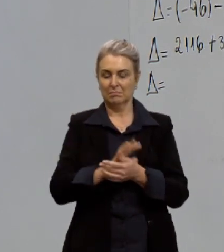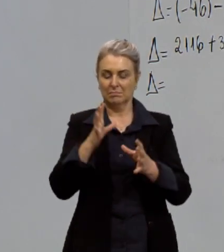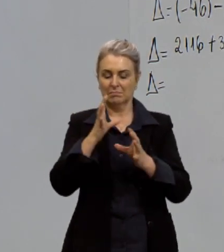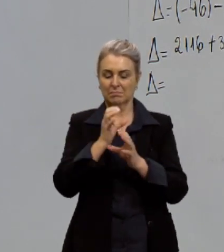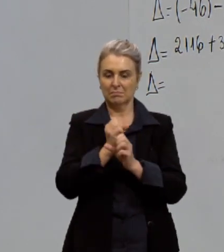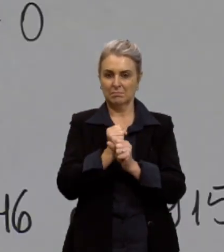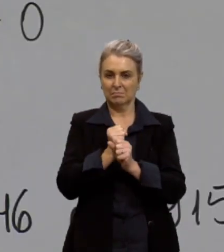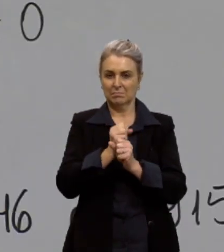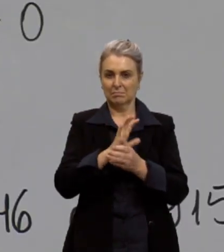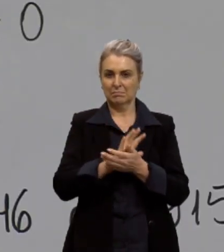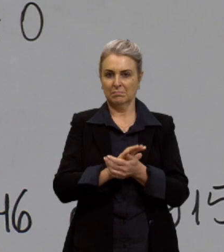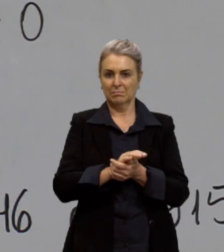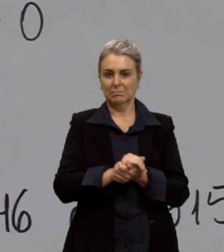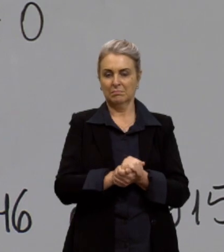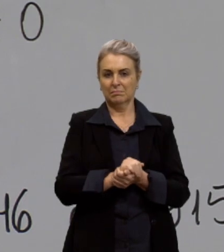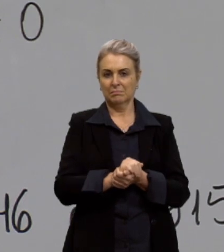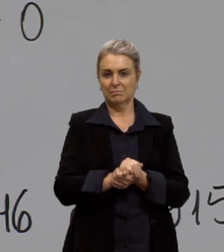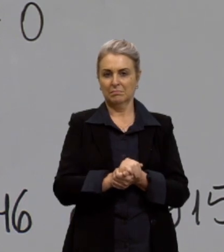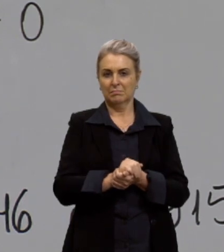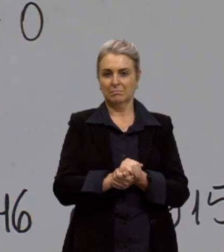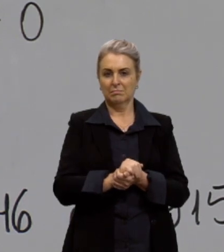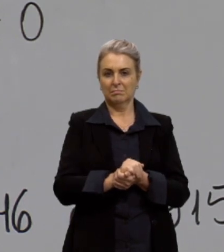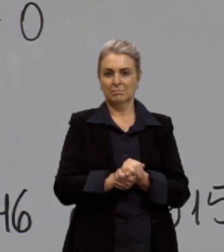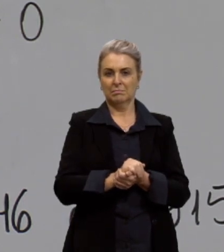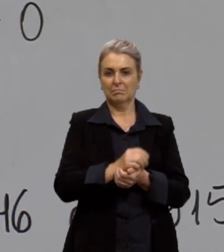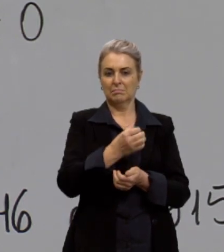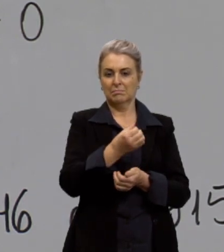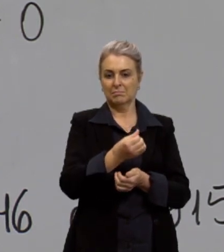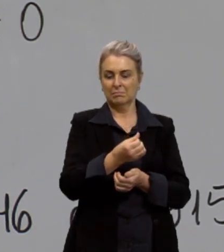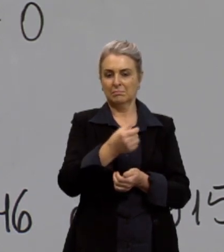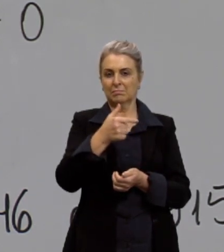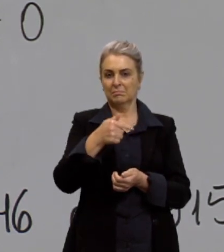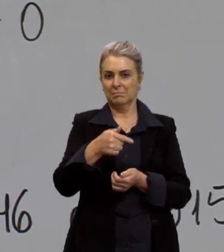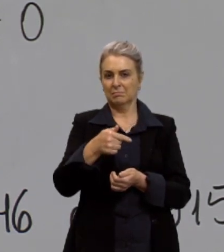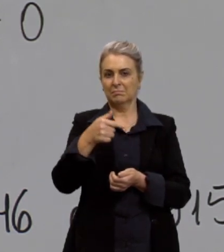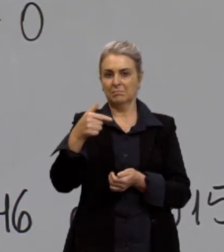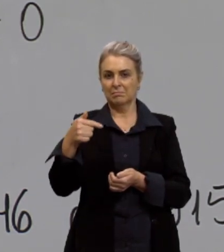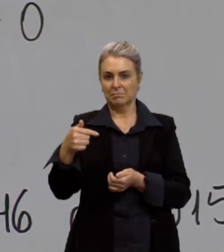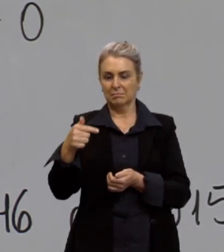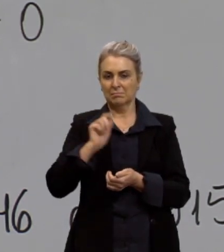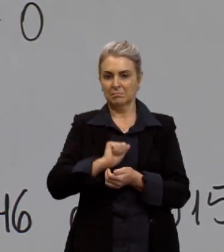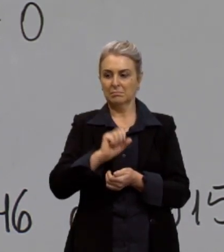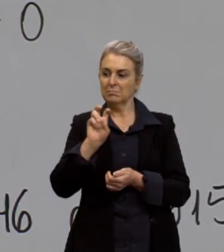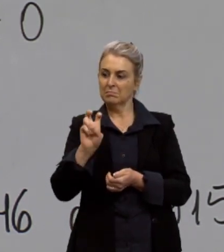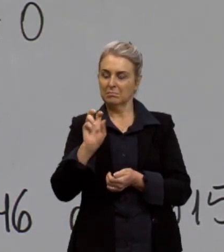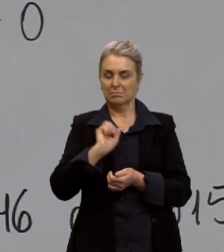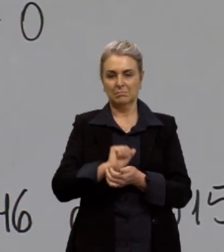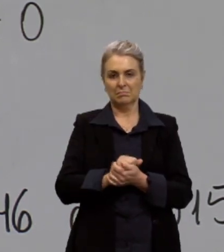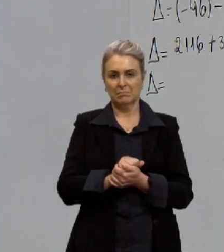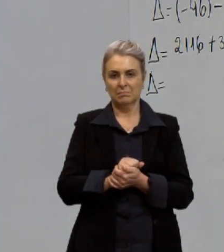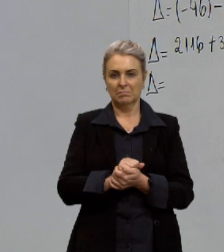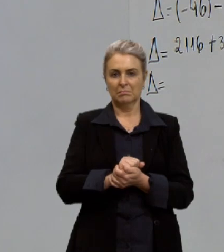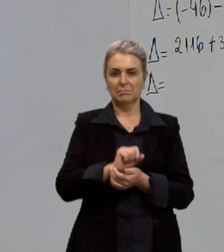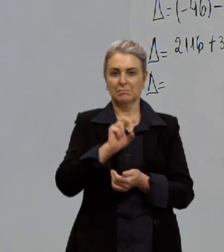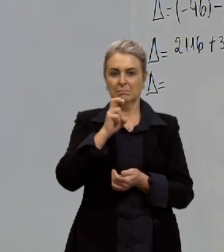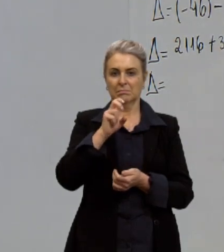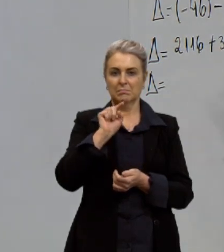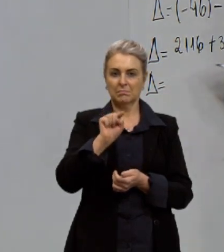somarmos. 6, 7, 7 e 5.